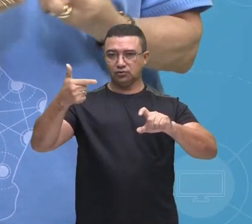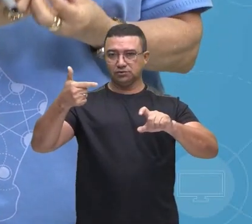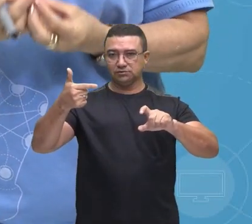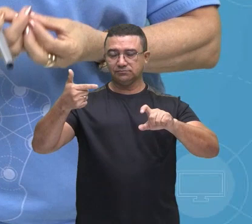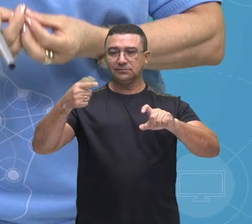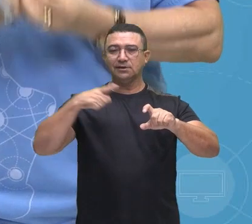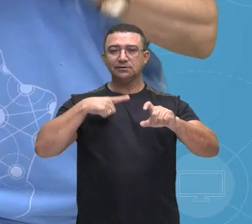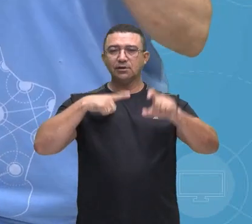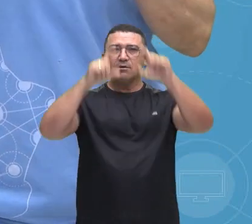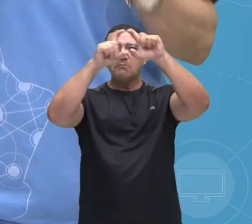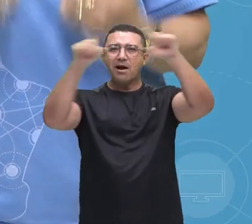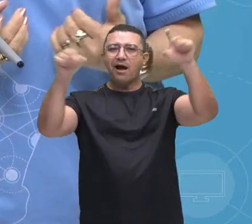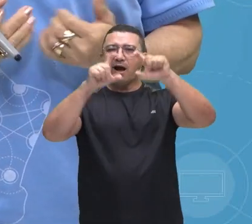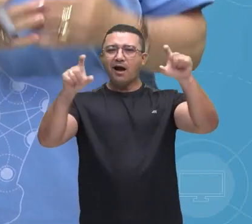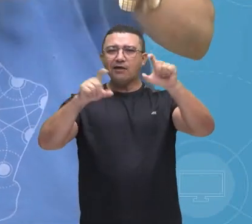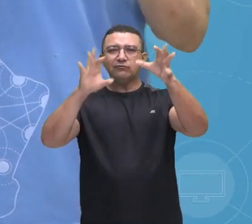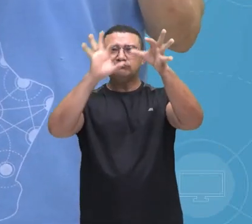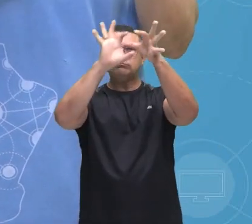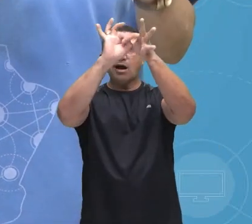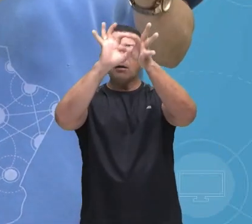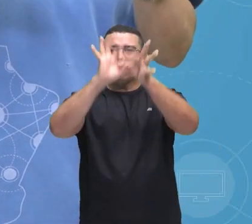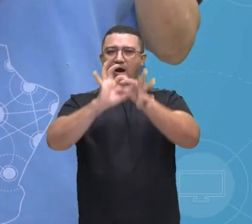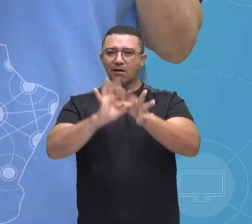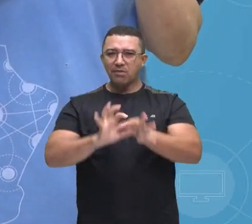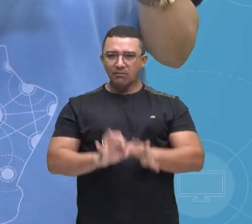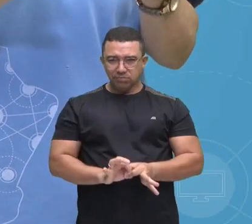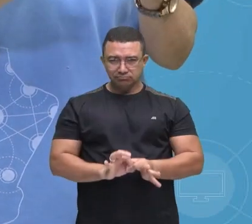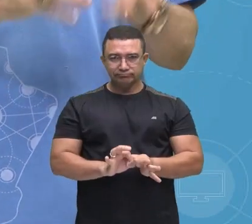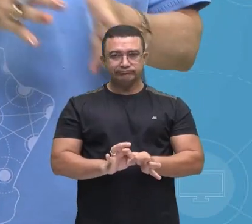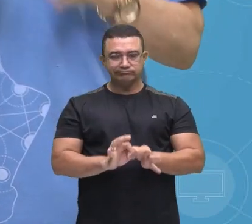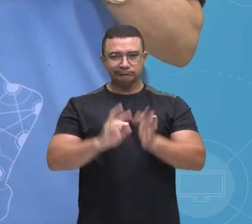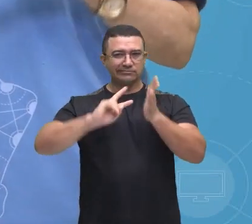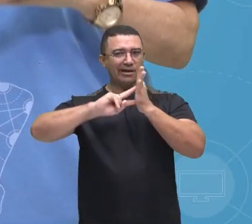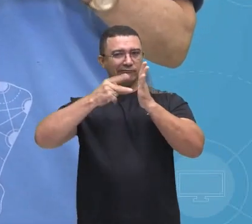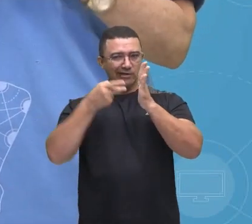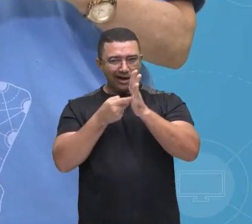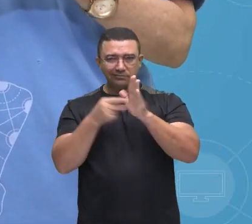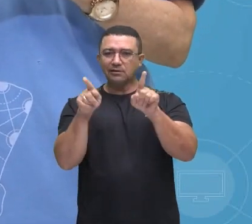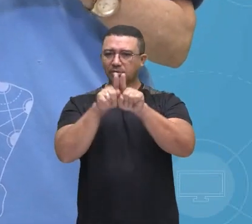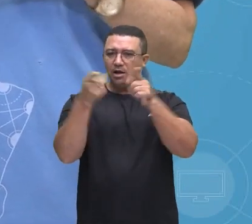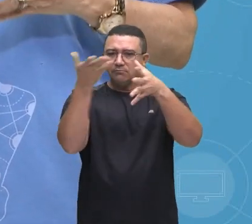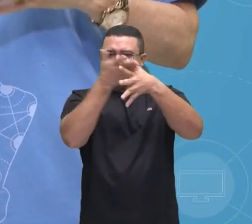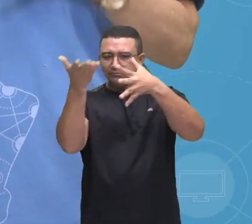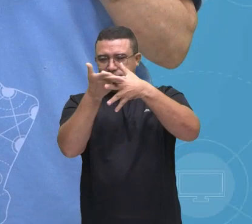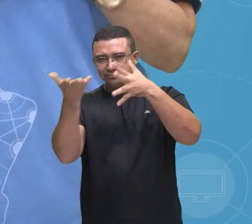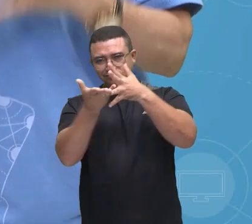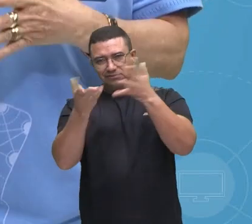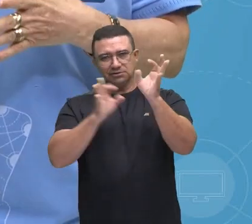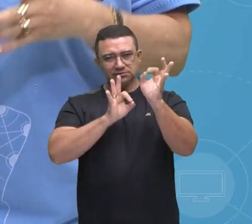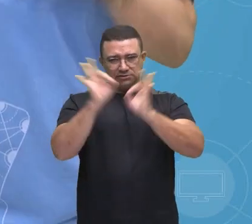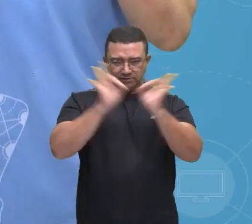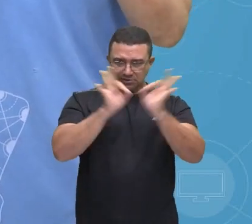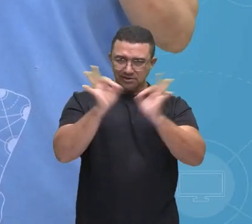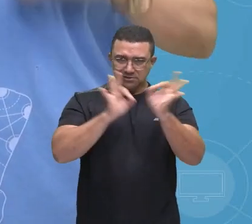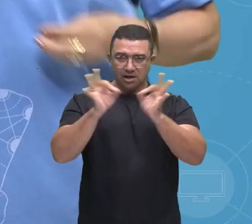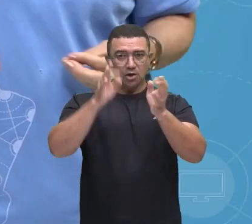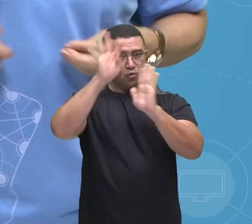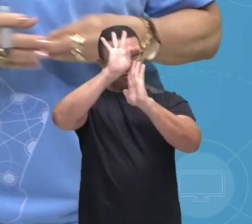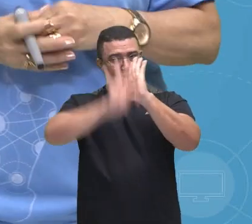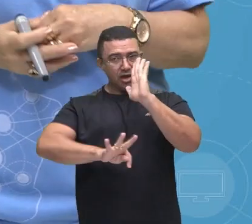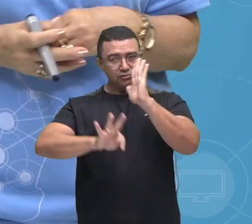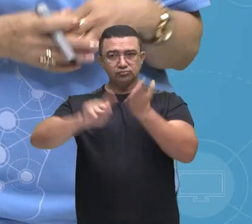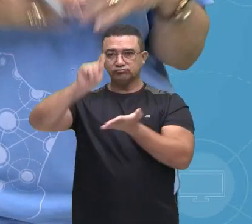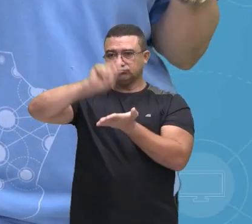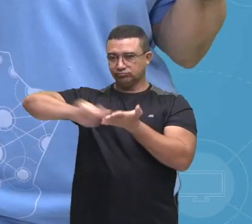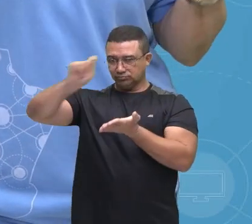de sentido, e que serve para dividir, para organizar o texto escrito. Vamos lembrar